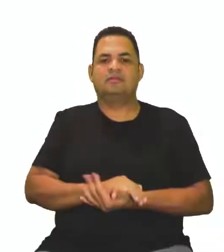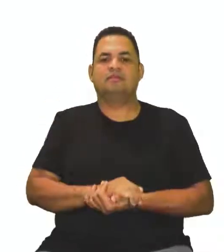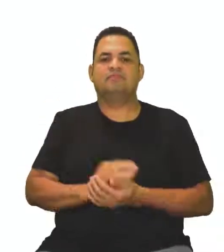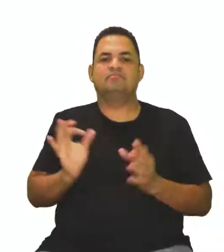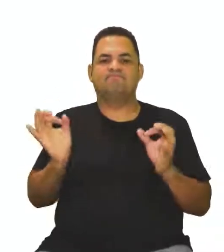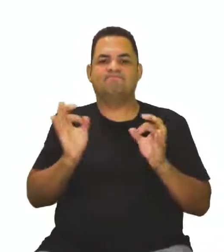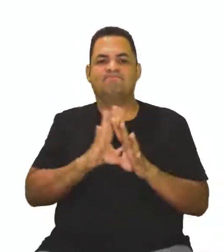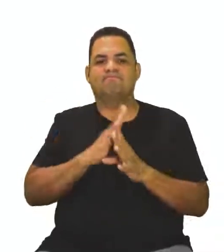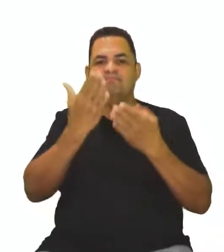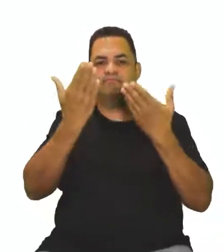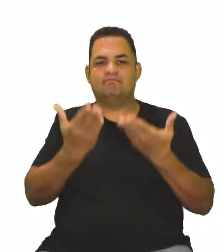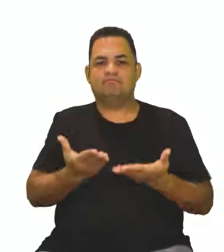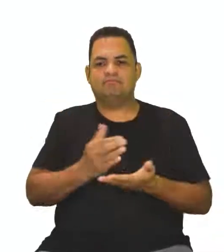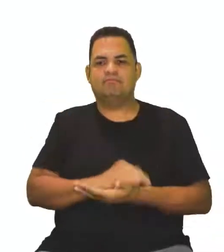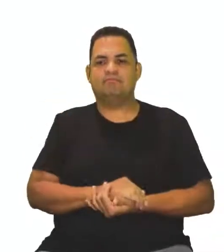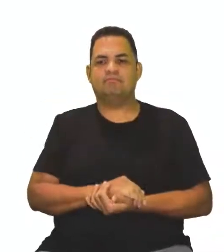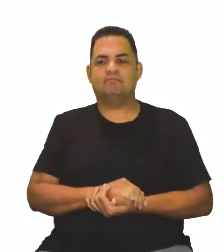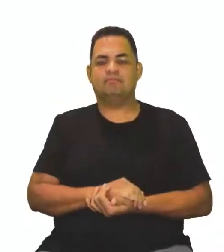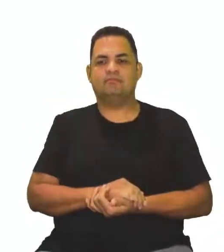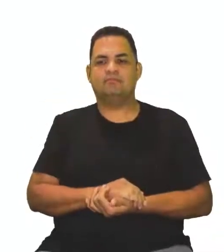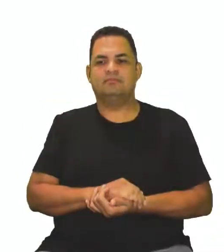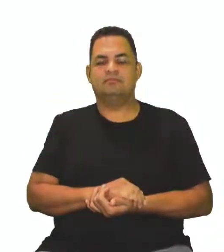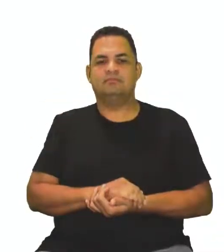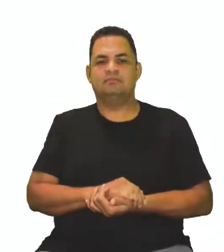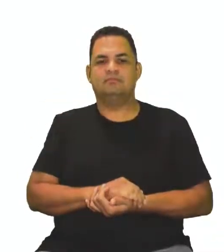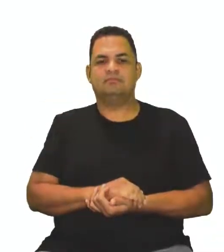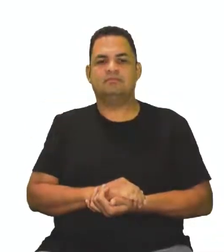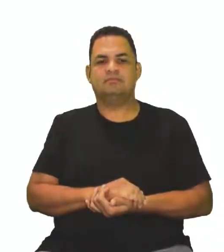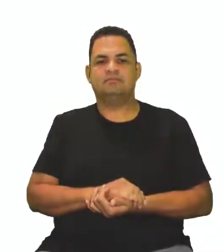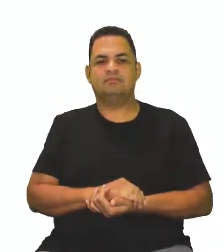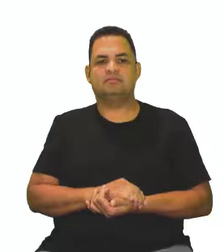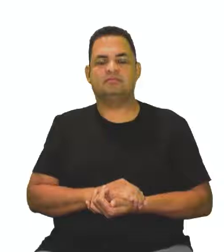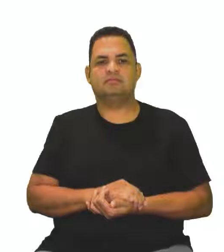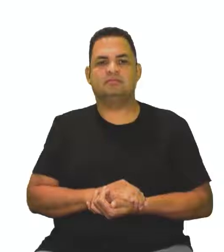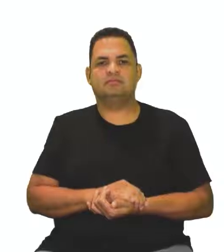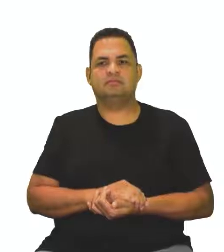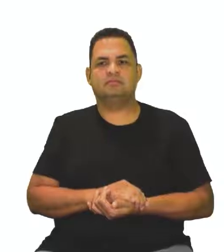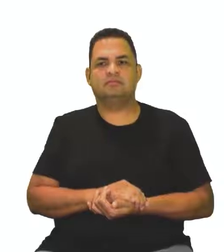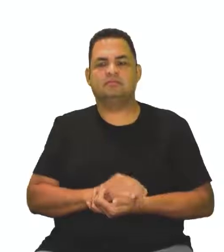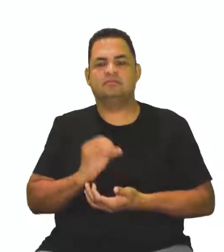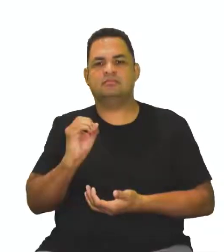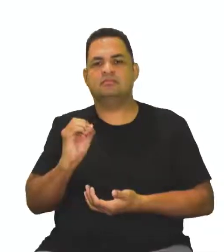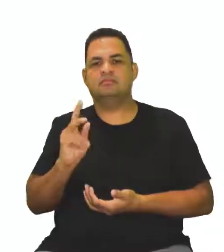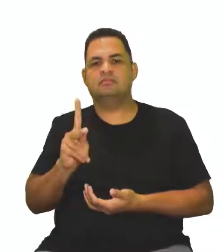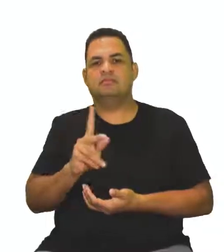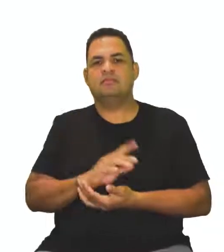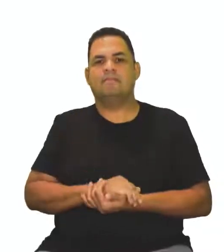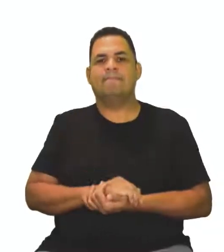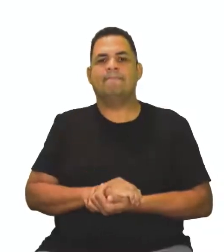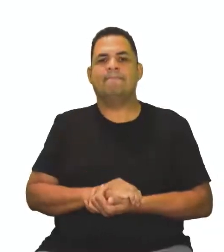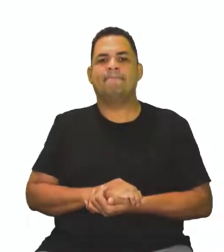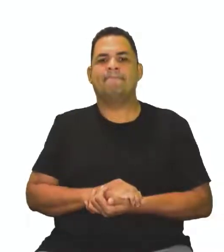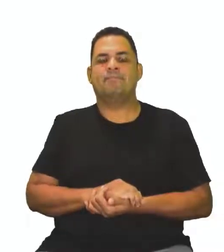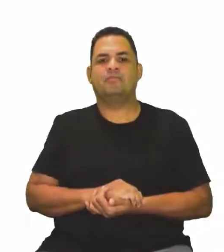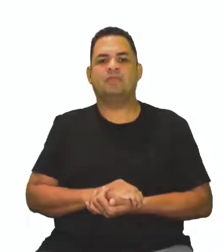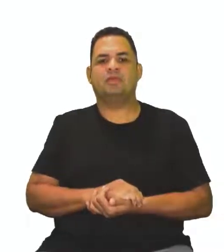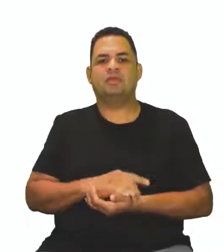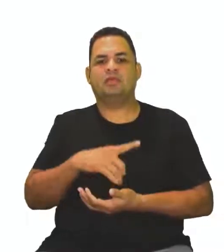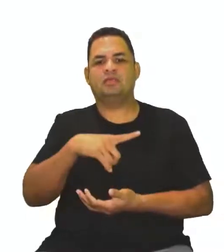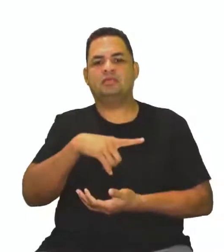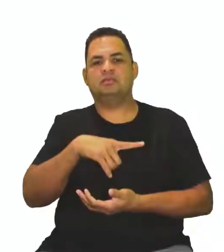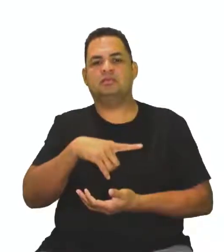Pronto, agora sim. Então vamos ver, pessoal, essa corrente aí, ok? Ali nós extraímos o